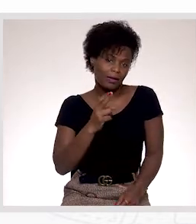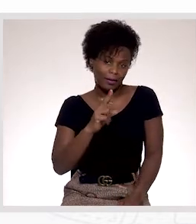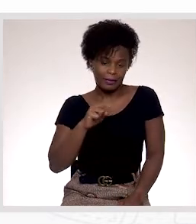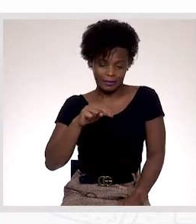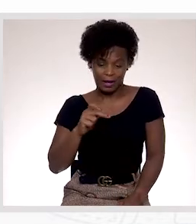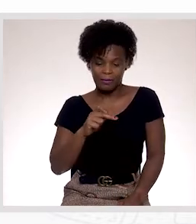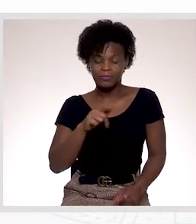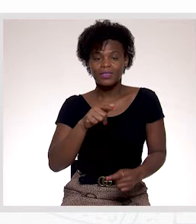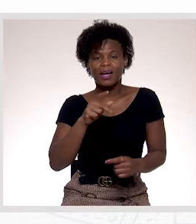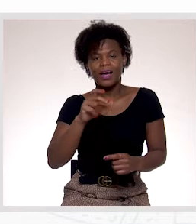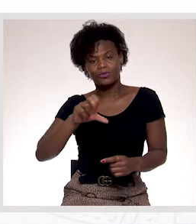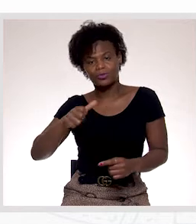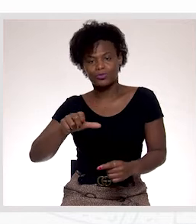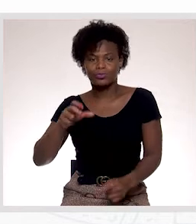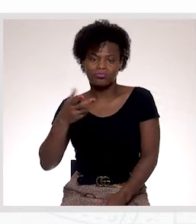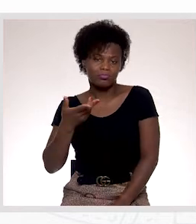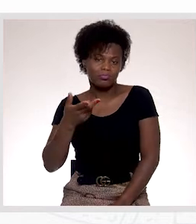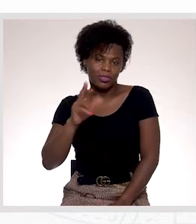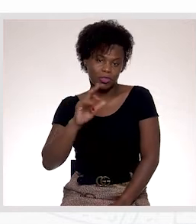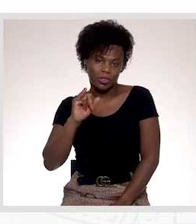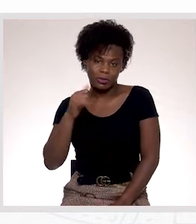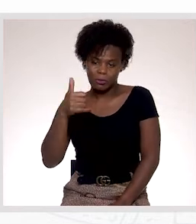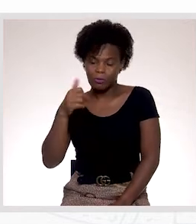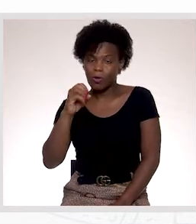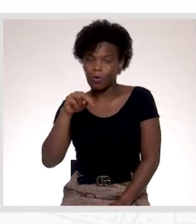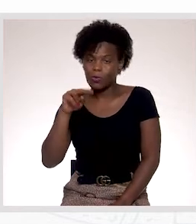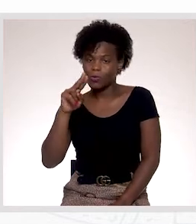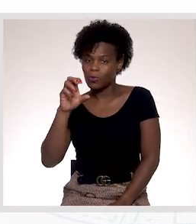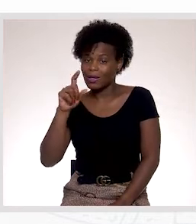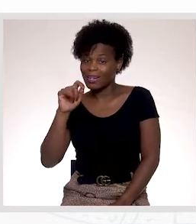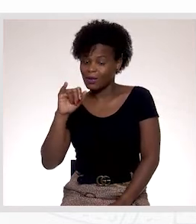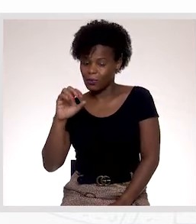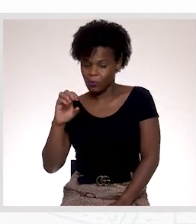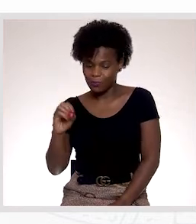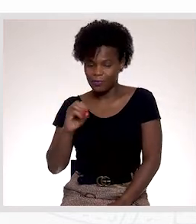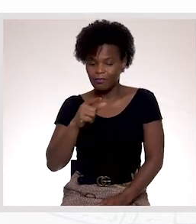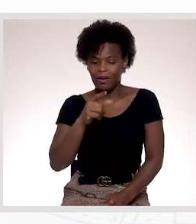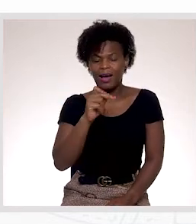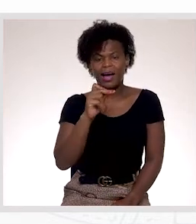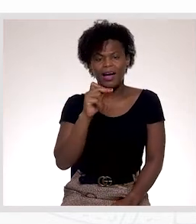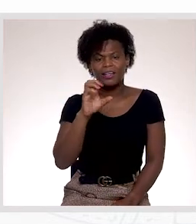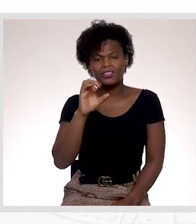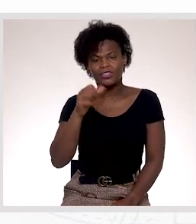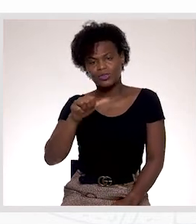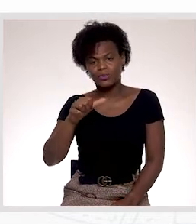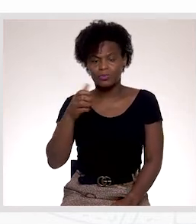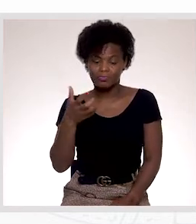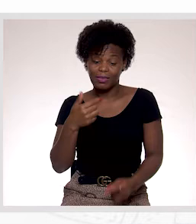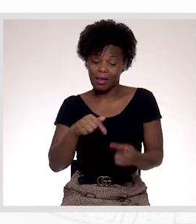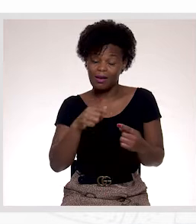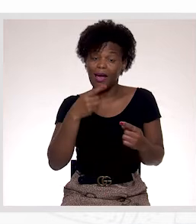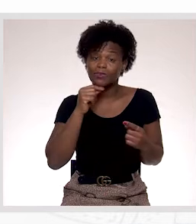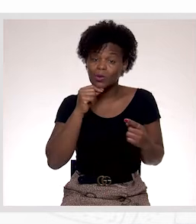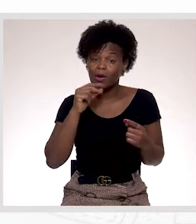No entanto, o DNA possui, como eu já tinha dito, um grupo fosfato, ou ácido fosfórico, possui uma pentose, que é